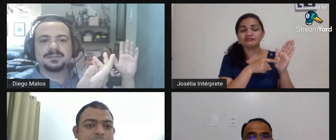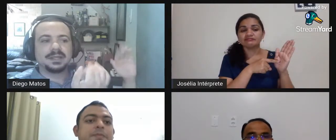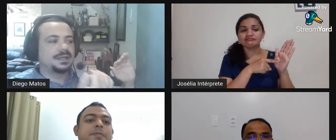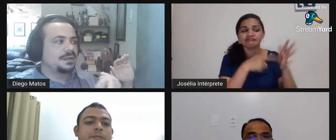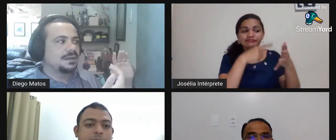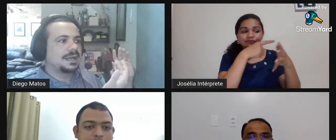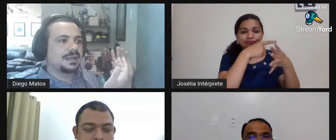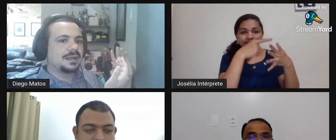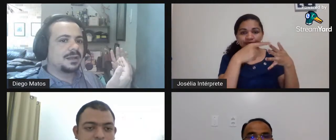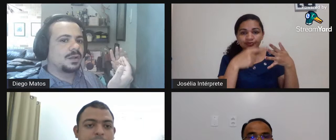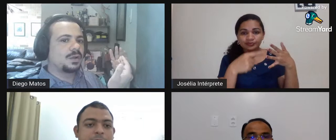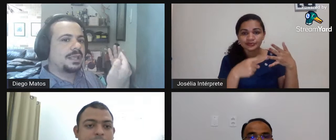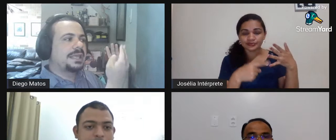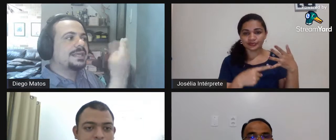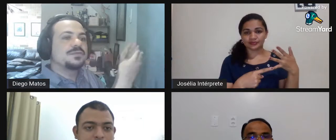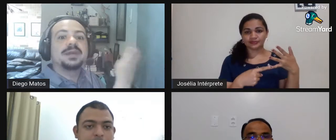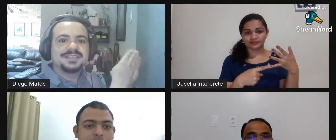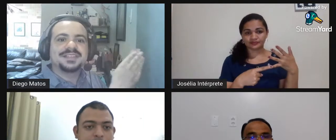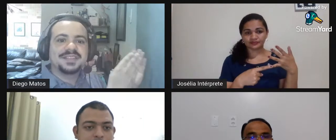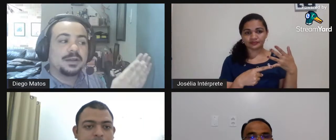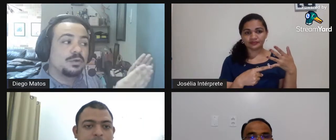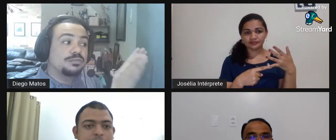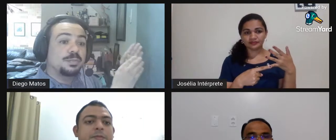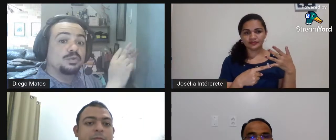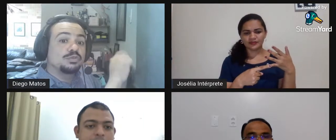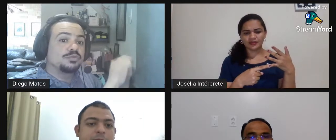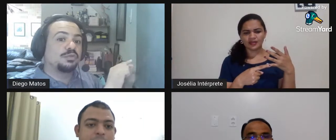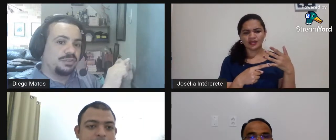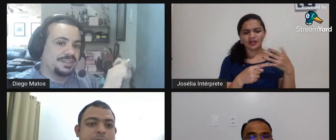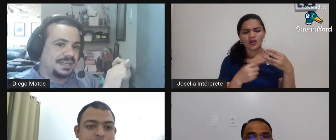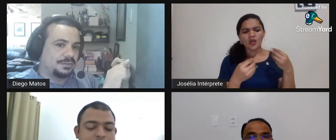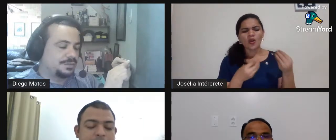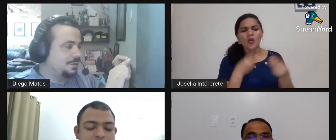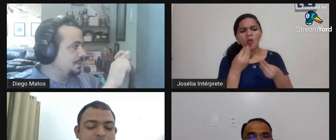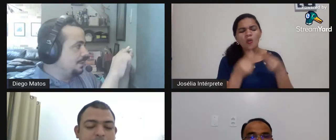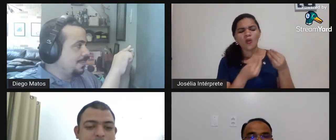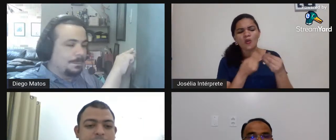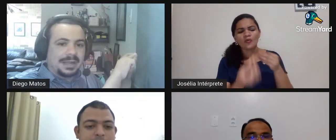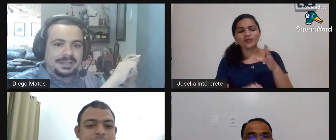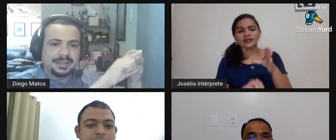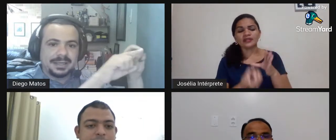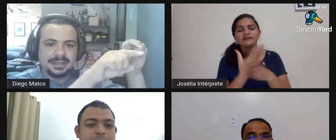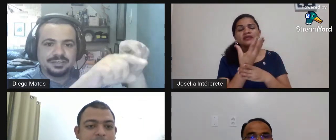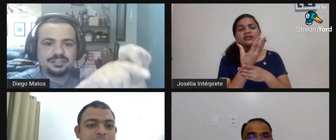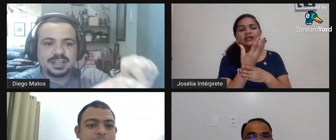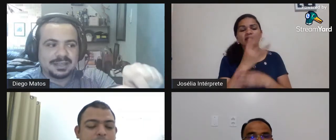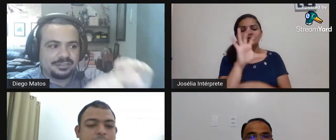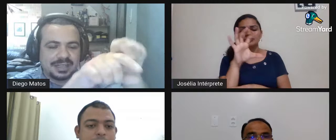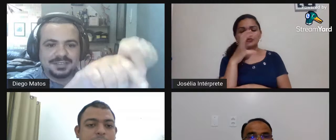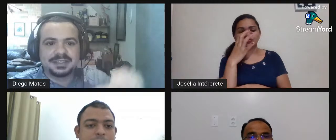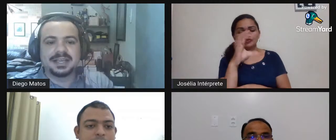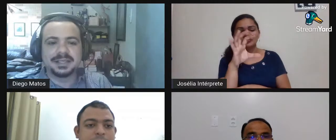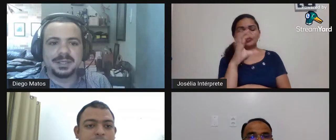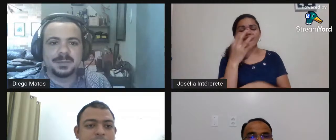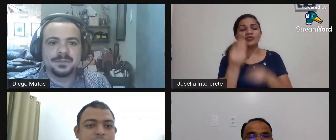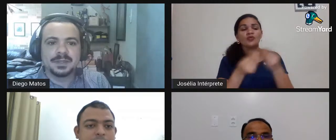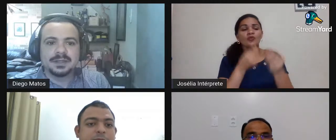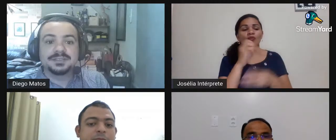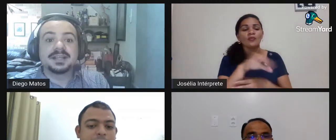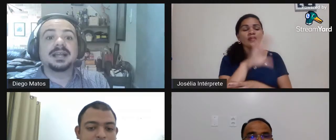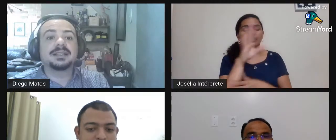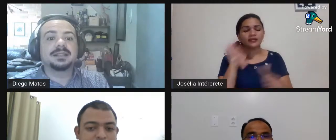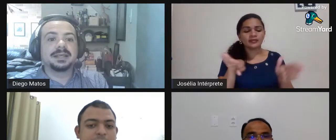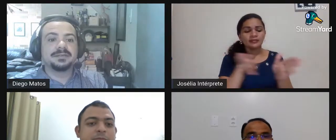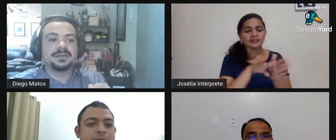cadeia né cara quem que foi necessário Quais produtos são utilizados para que eles chegassem até